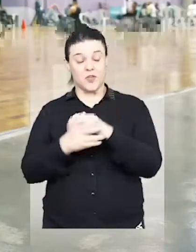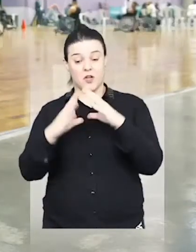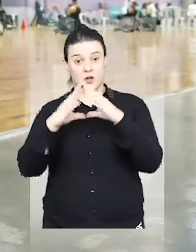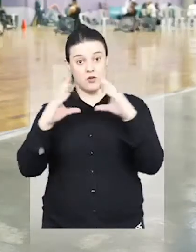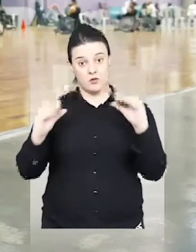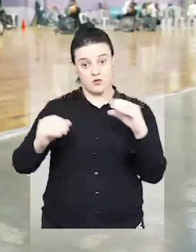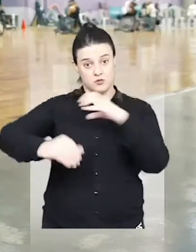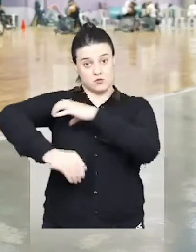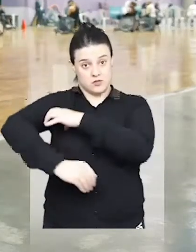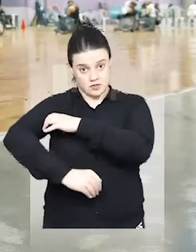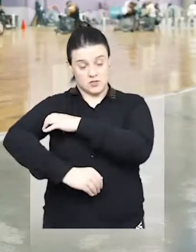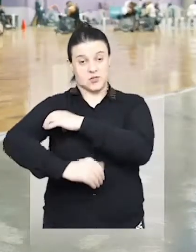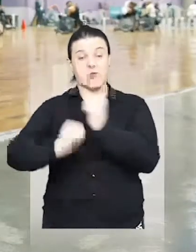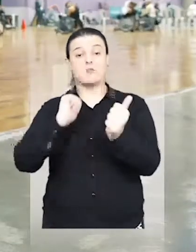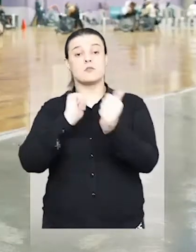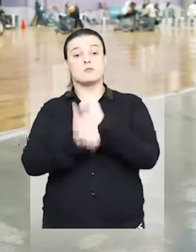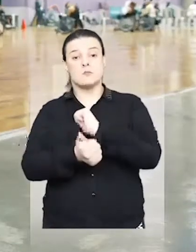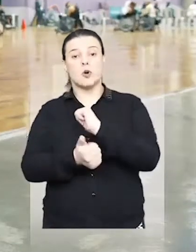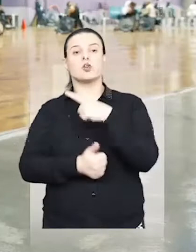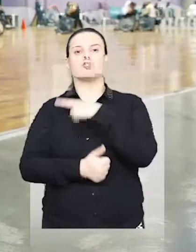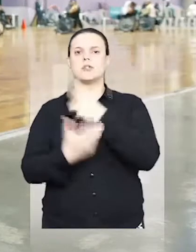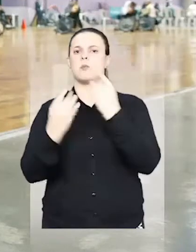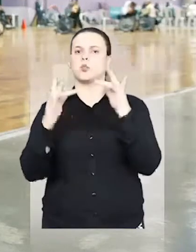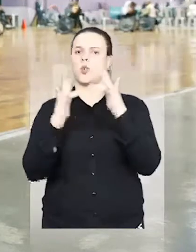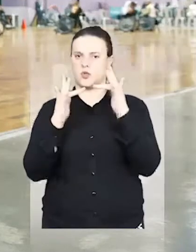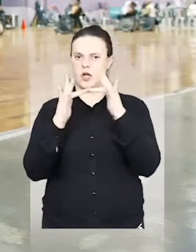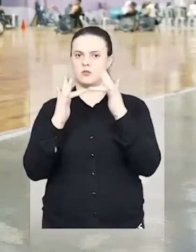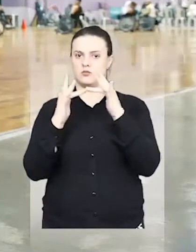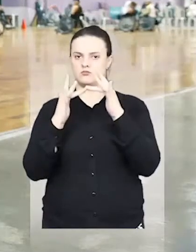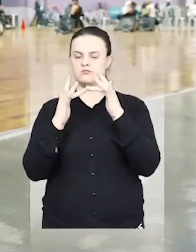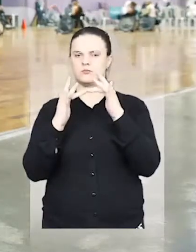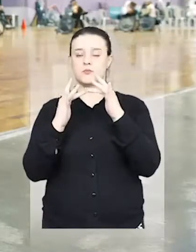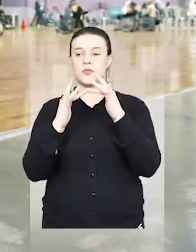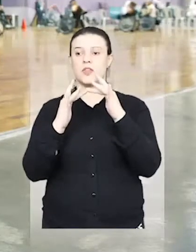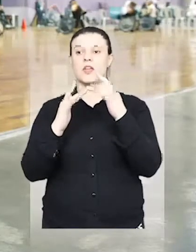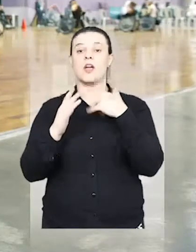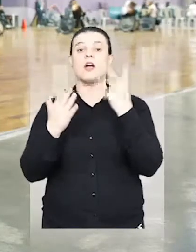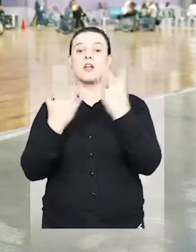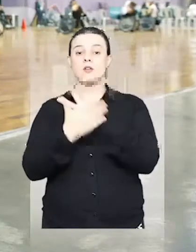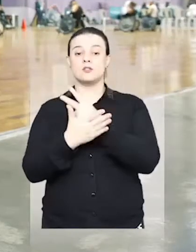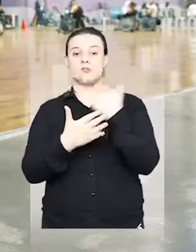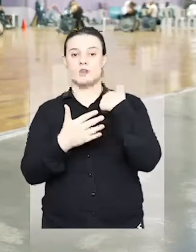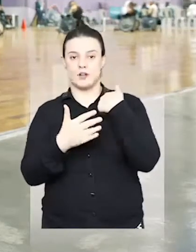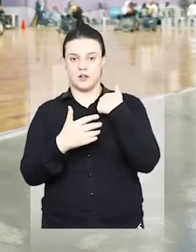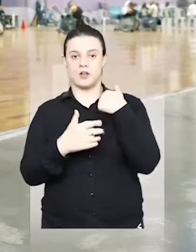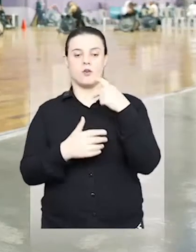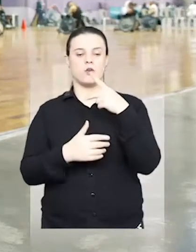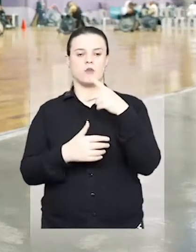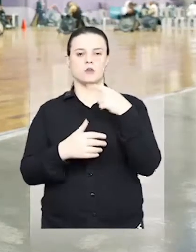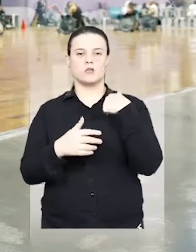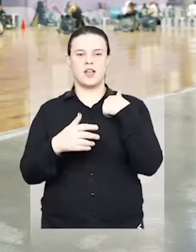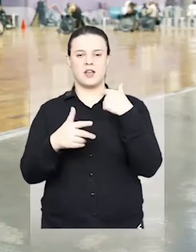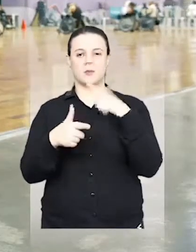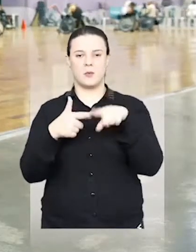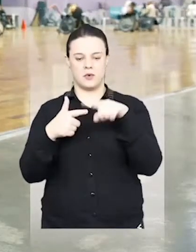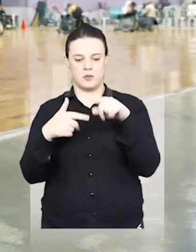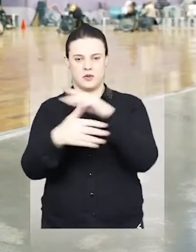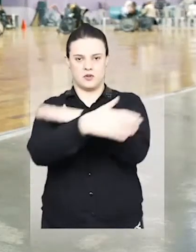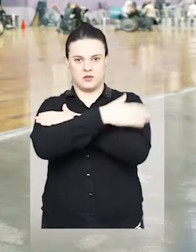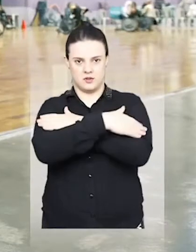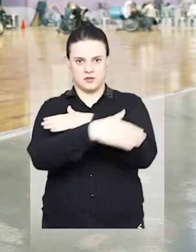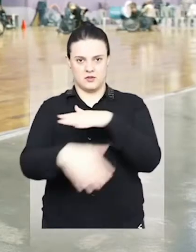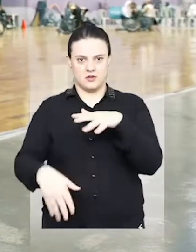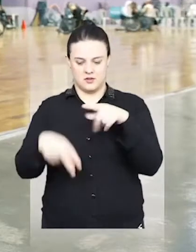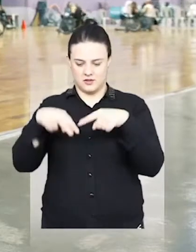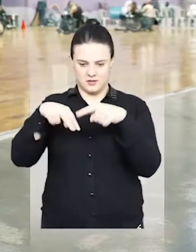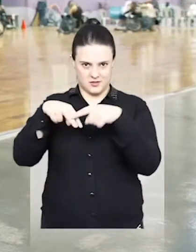O rugby ele é um esporte que tem bastante contato, né? A minha lesão é a tetraplegia e as